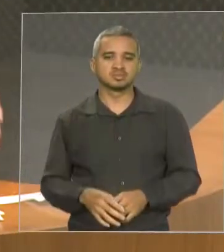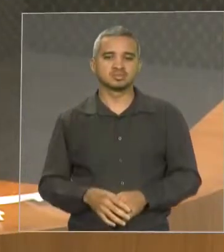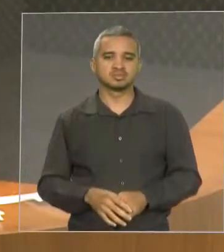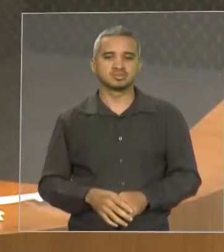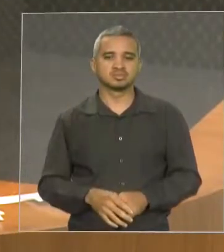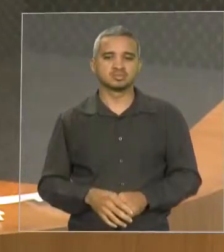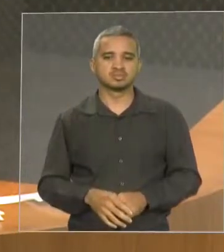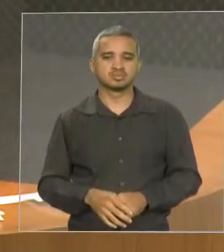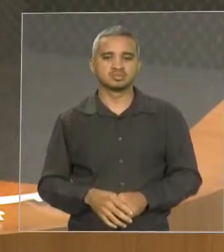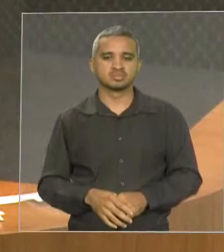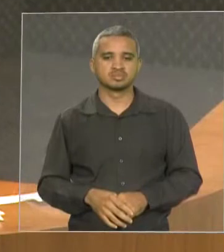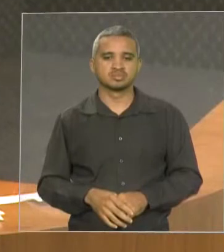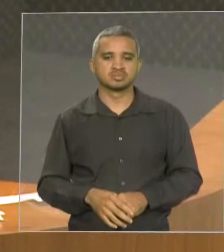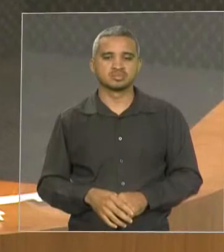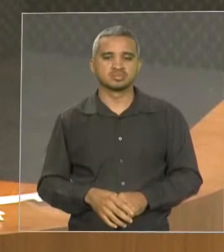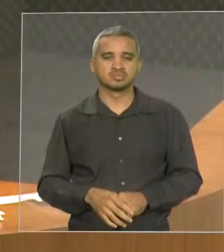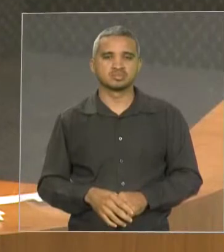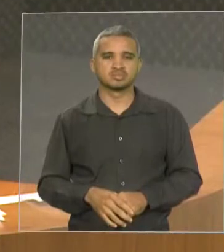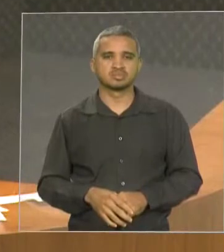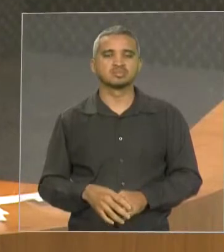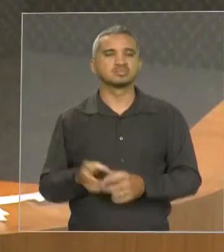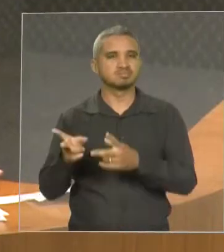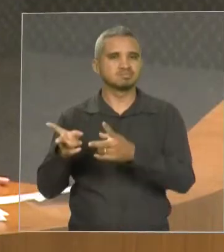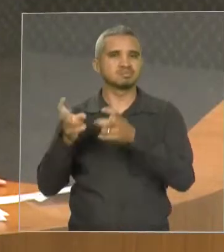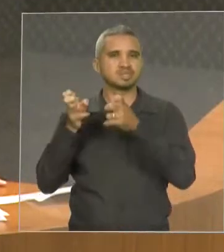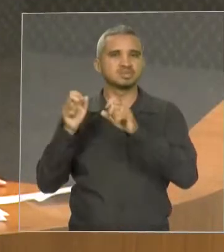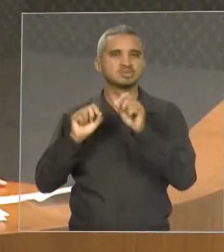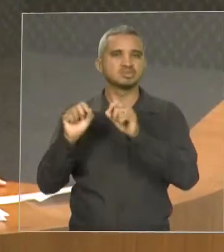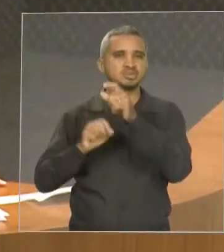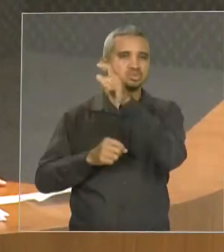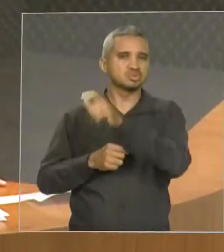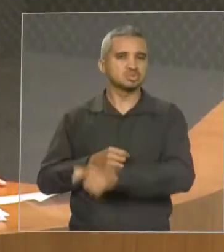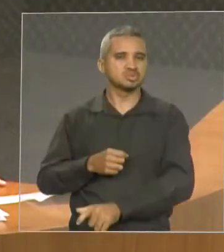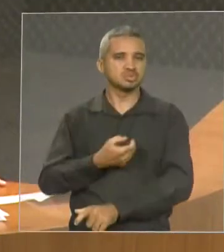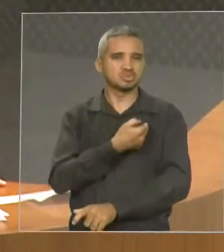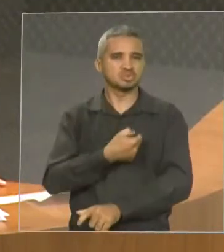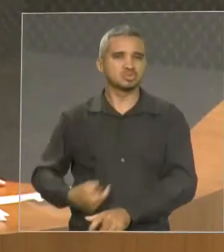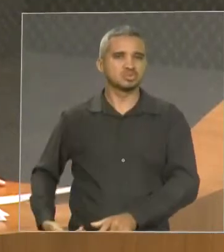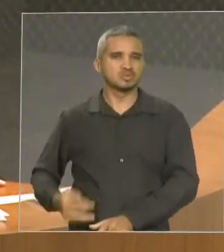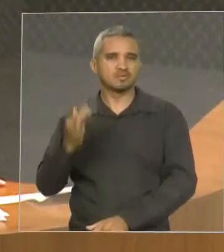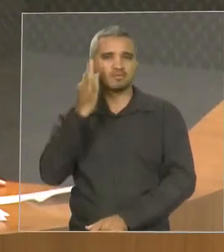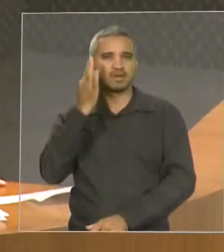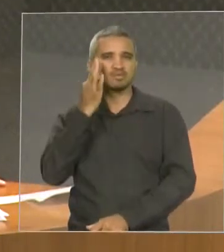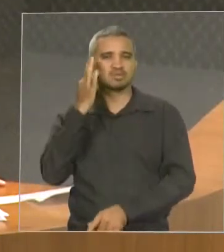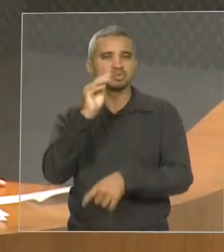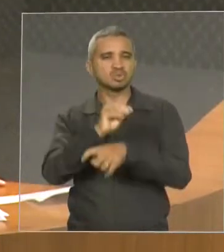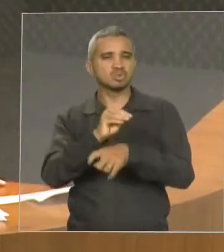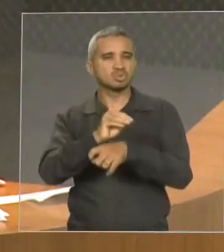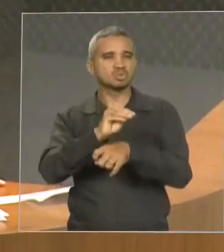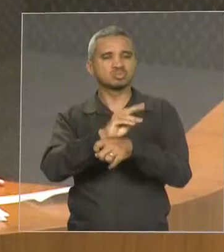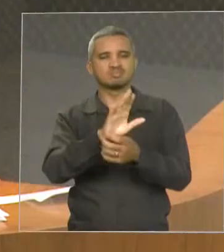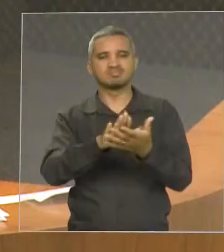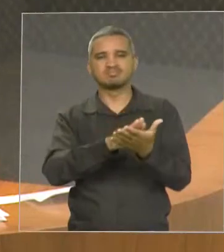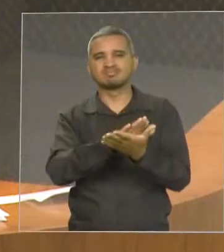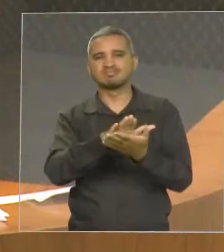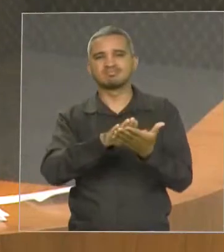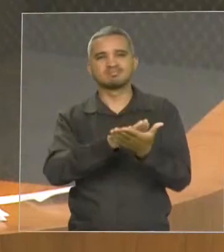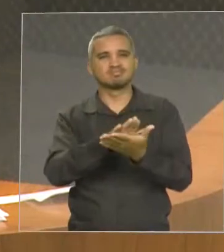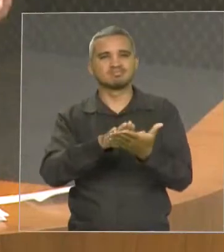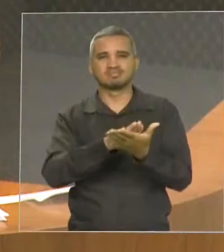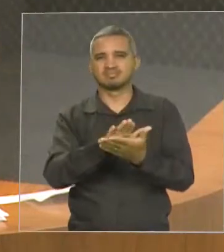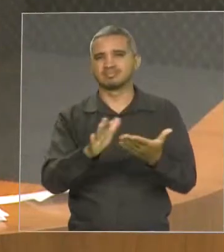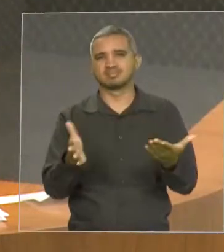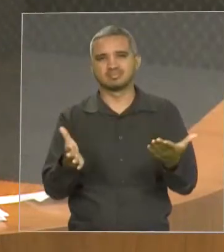que nós vemos o descaso do governador Flávio Dino com a coisa pública, com